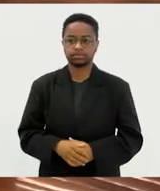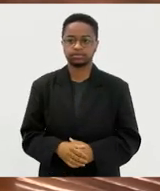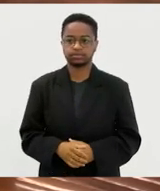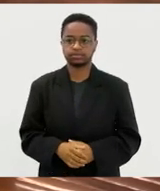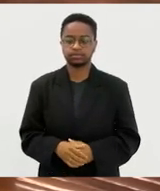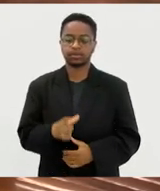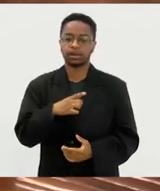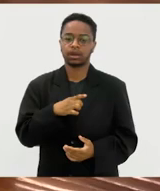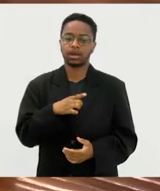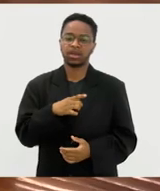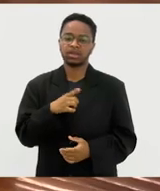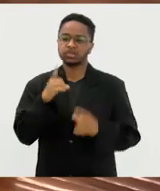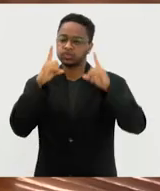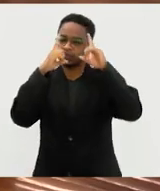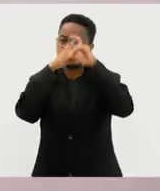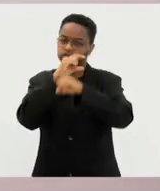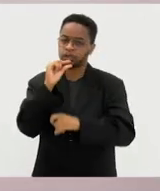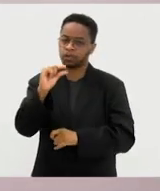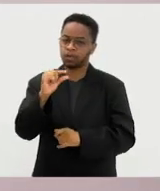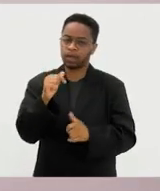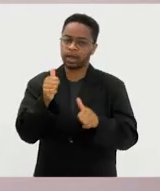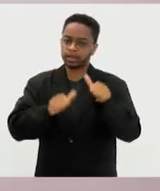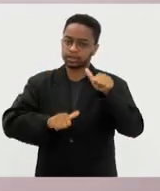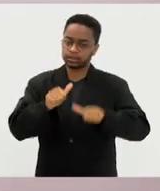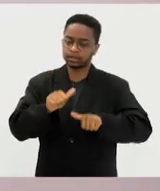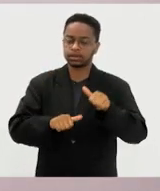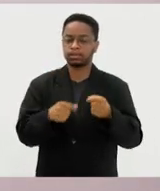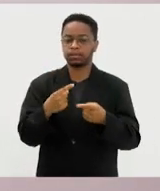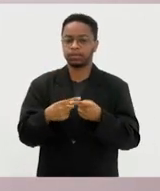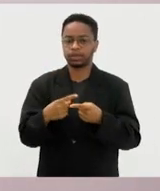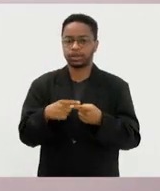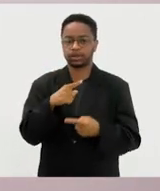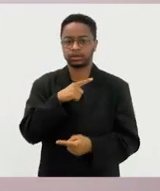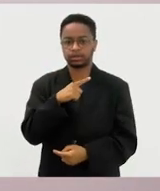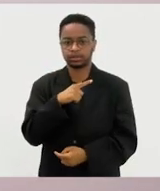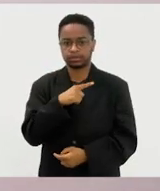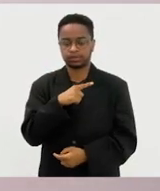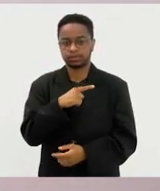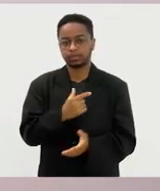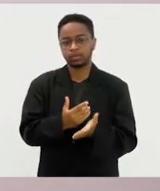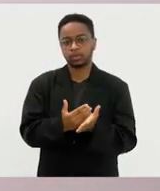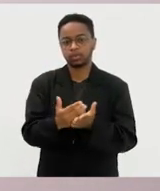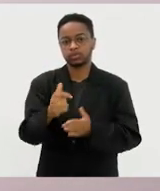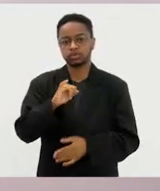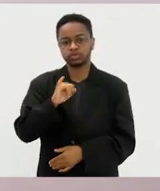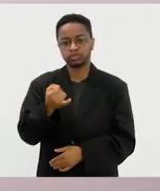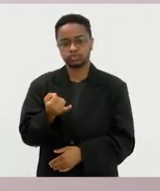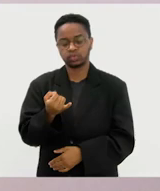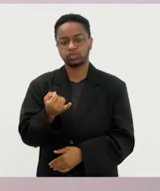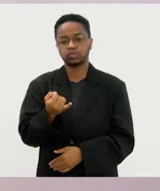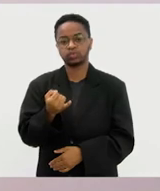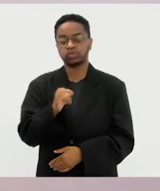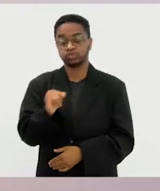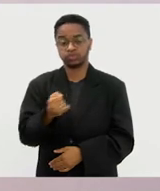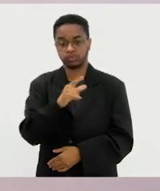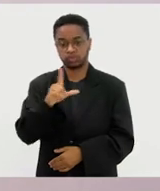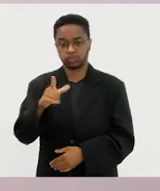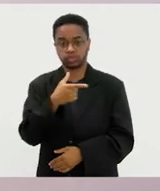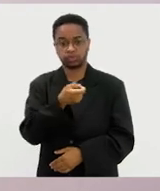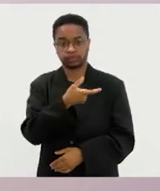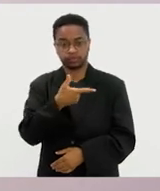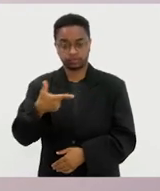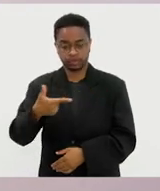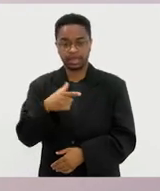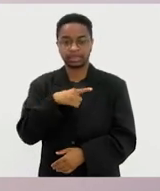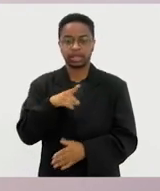complicado de analisar, porque nós tivemos aqui, iniciando em julho de 2022, a questão da Lei